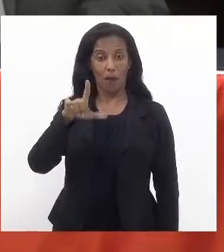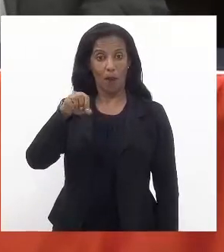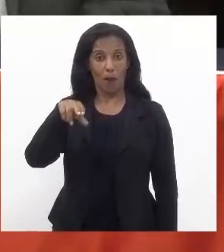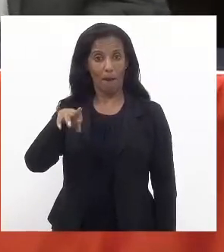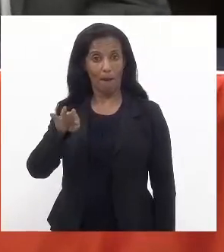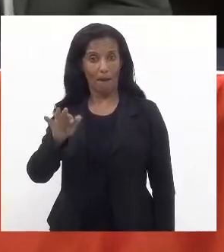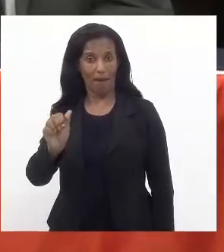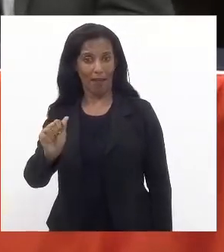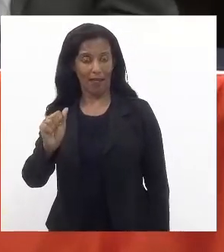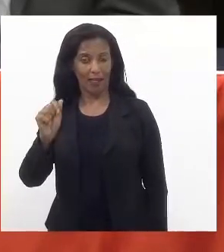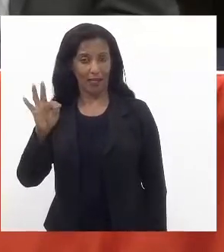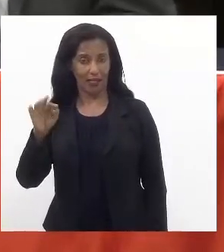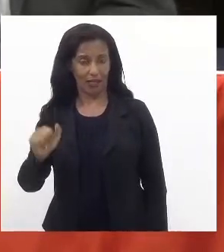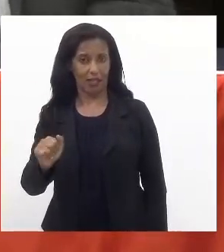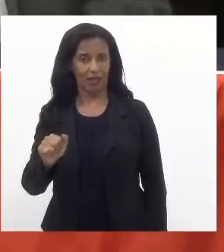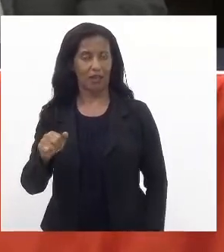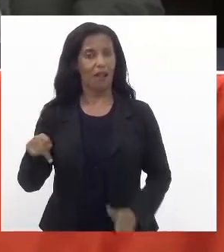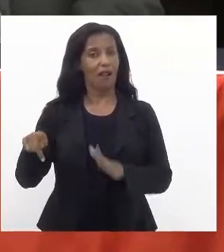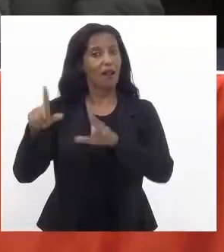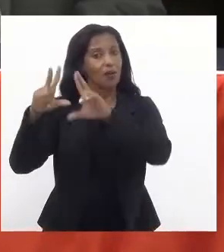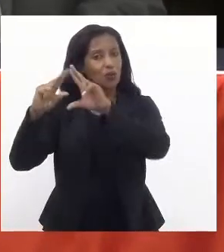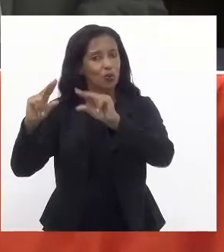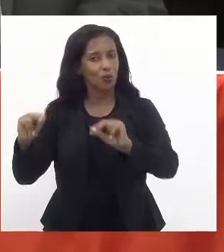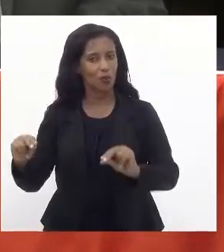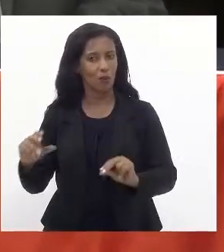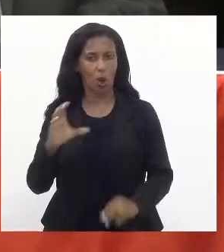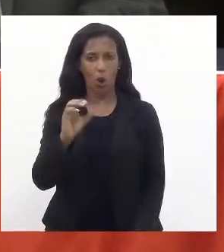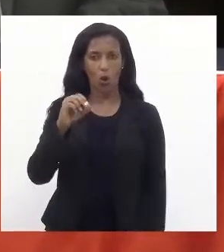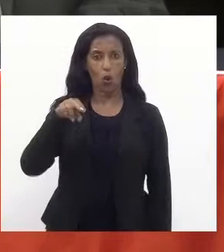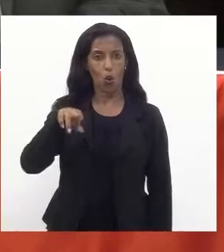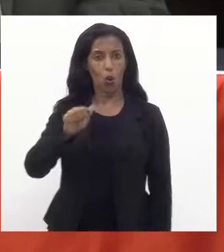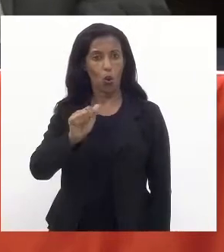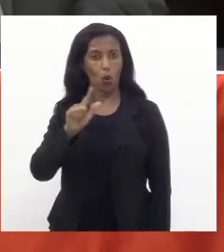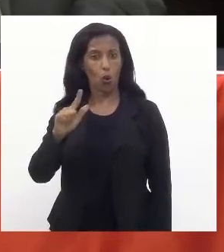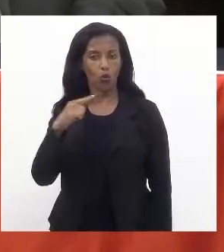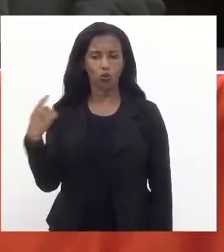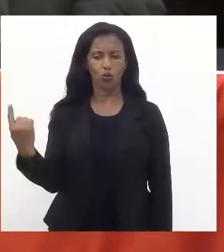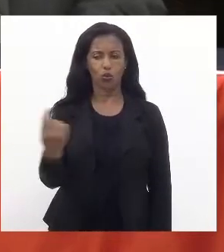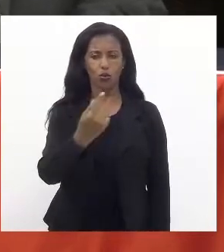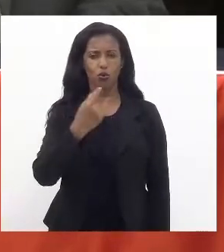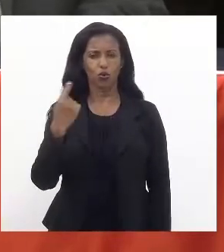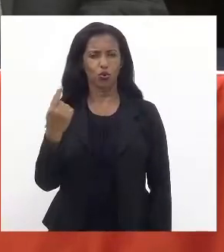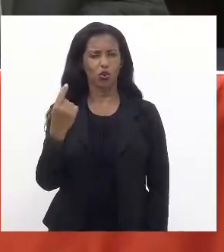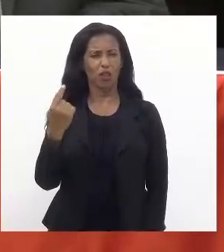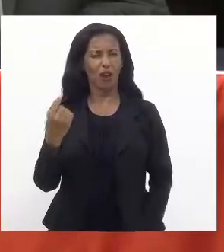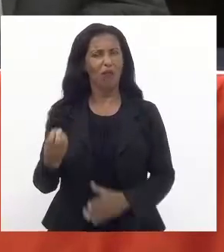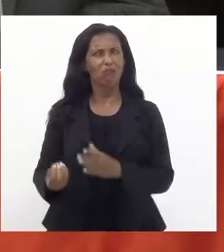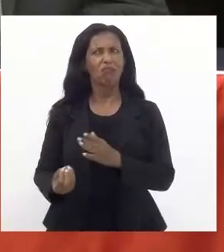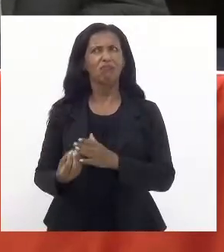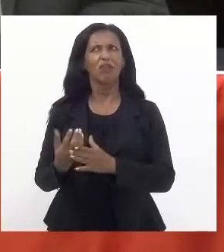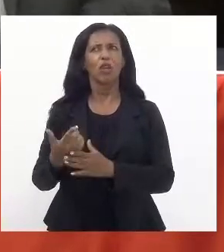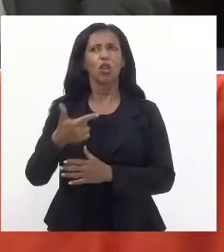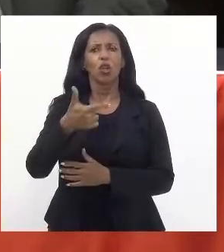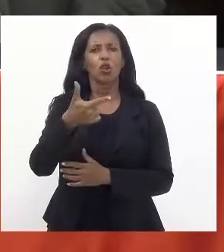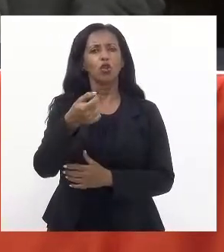de Imigrantes do Líbano, cônsul-geral do Líbano do Rio de Janeiro desde